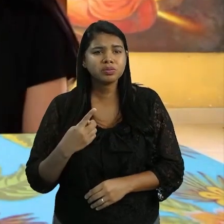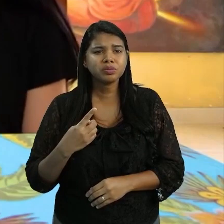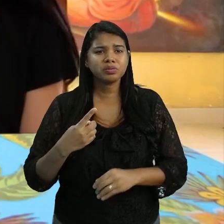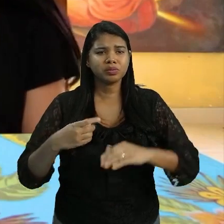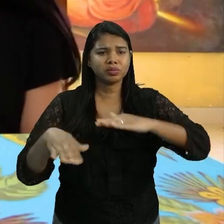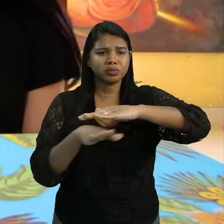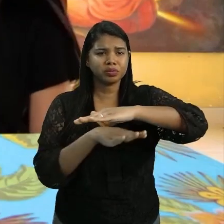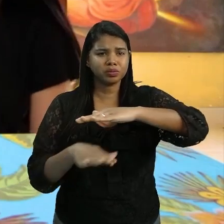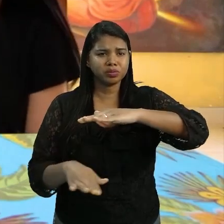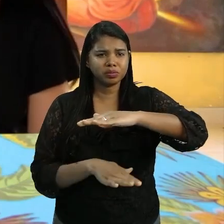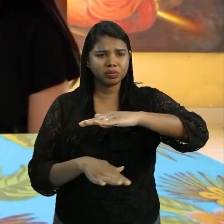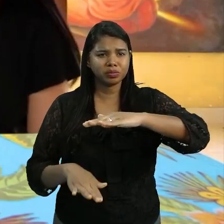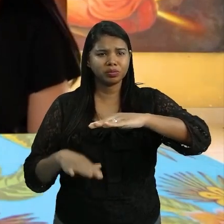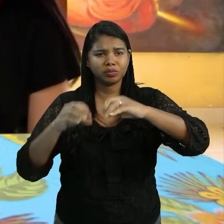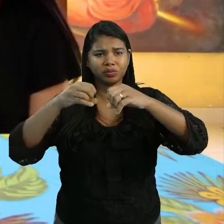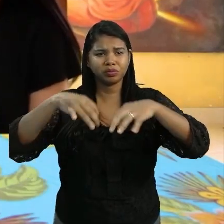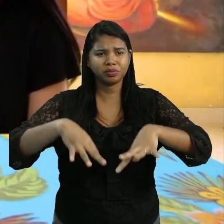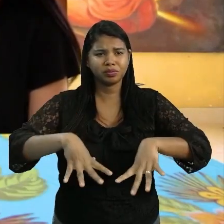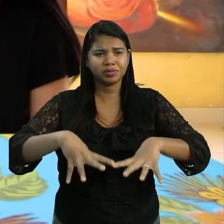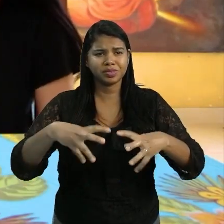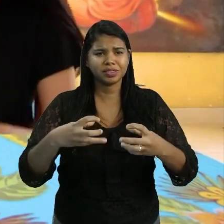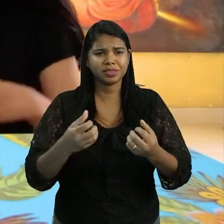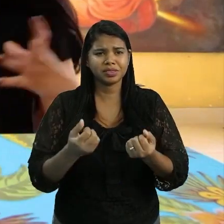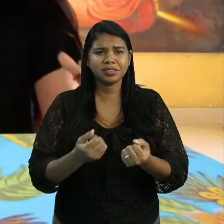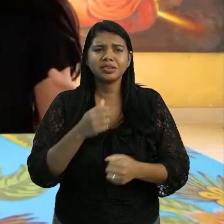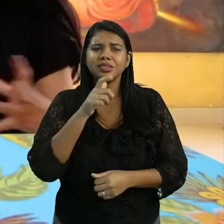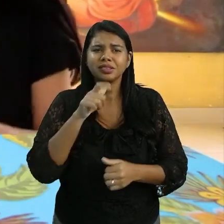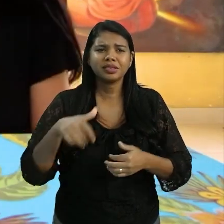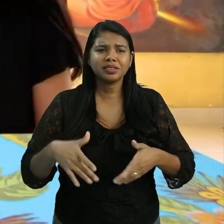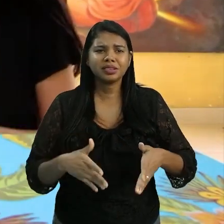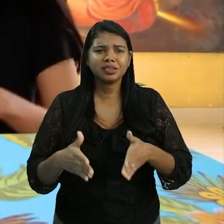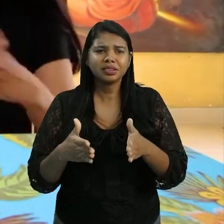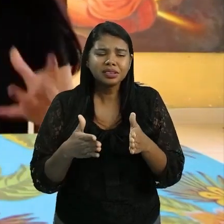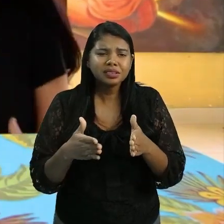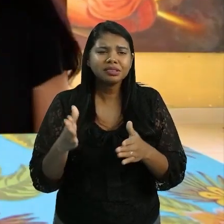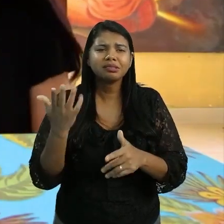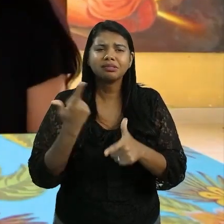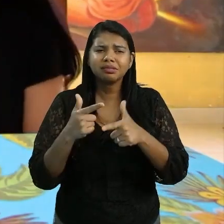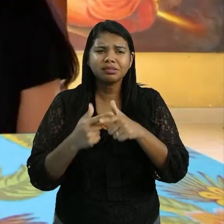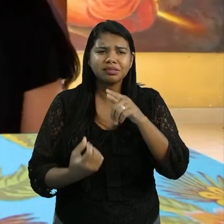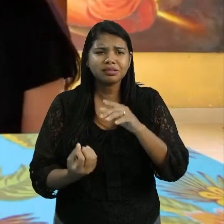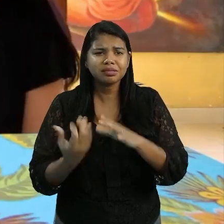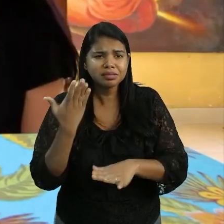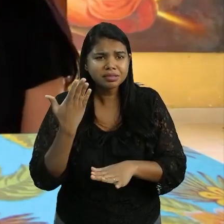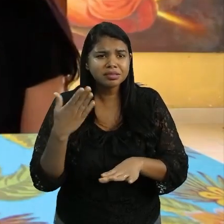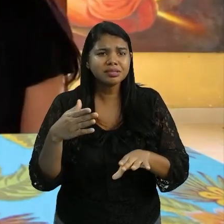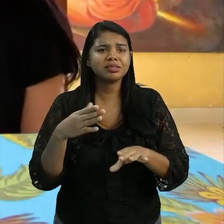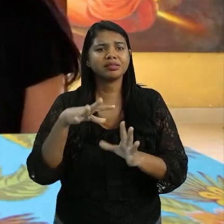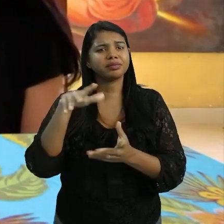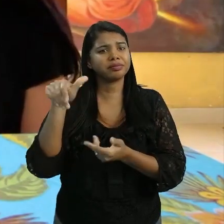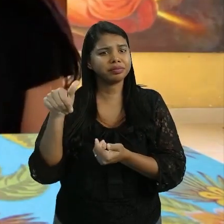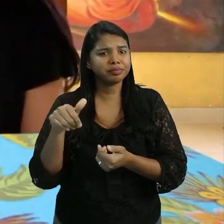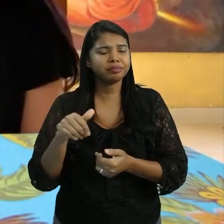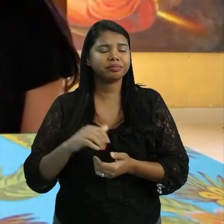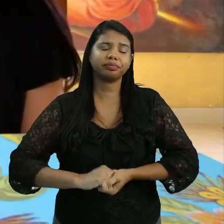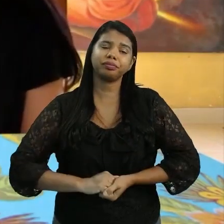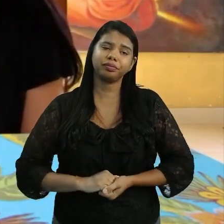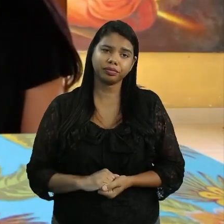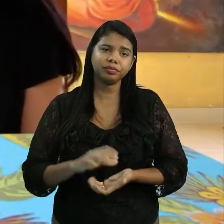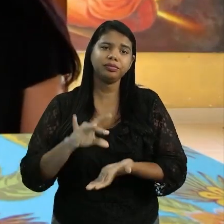pode ver metais pesados e várias coisas que acabam com a nossa saúde. Sim. Além da